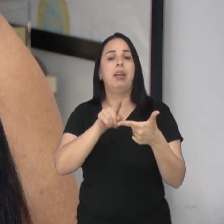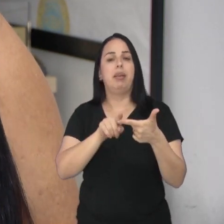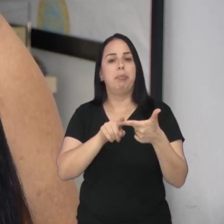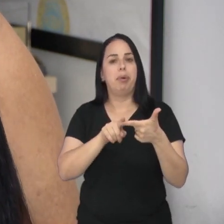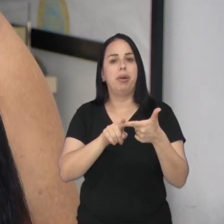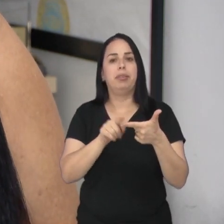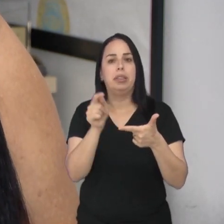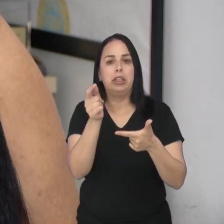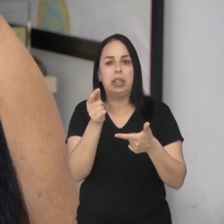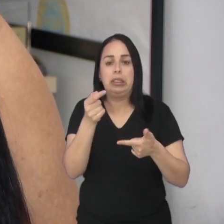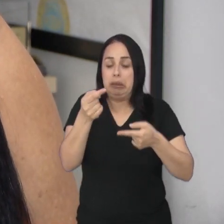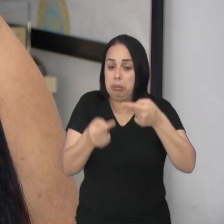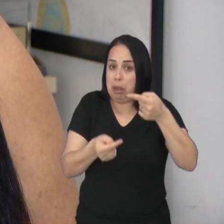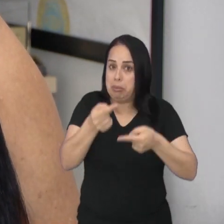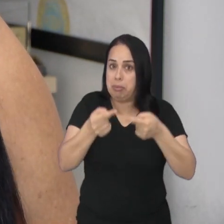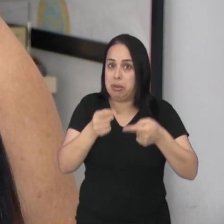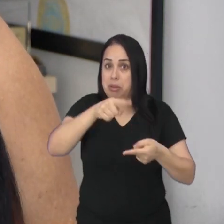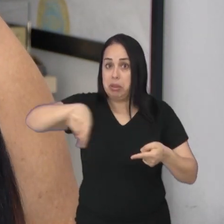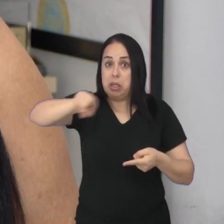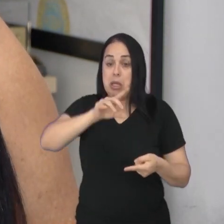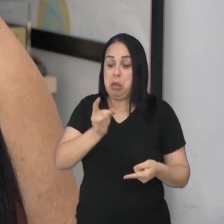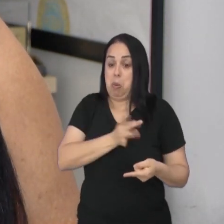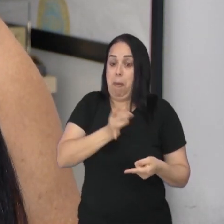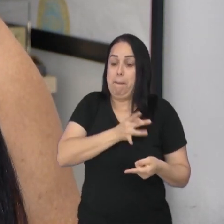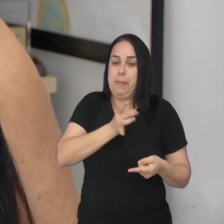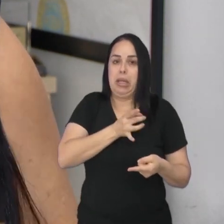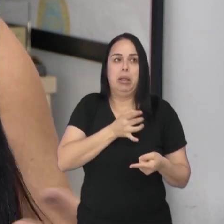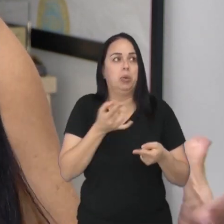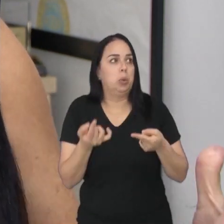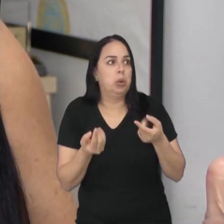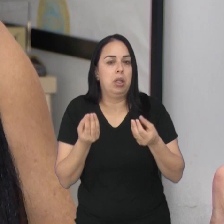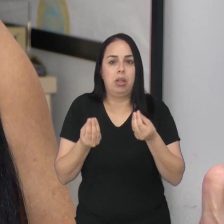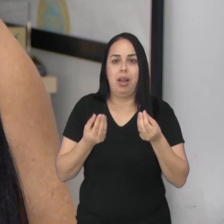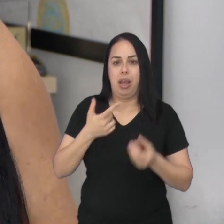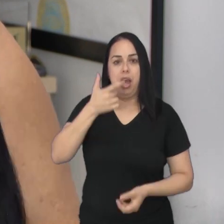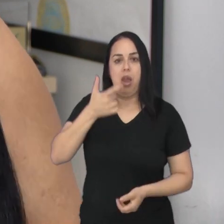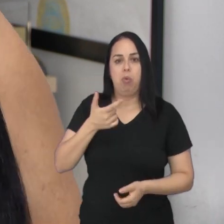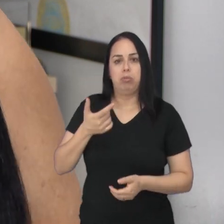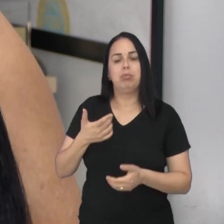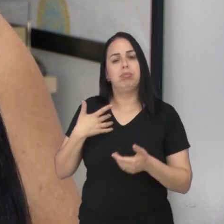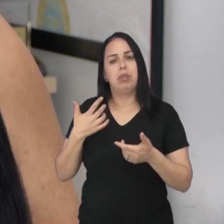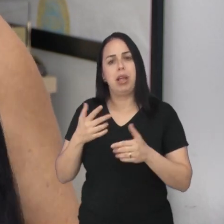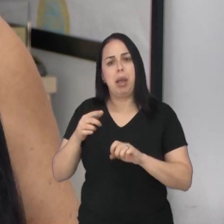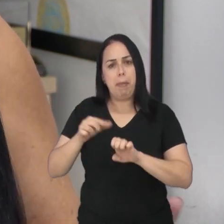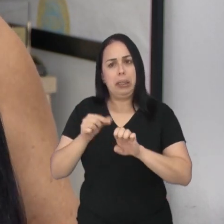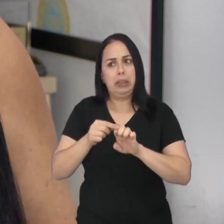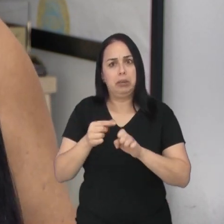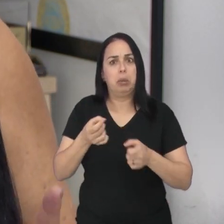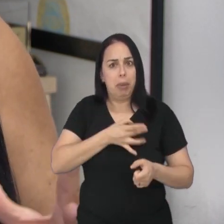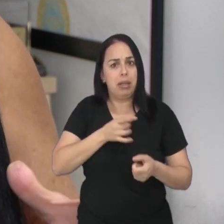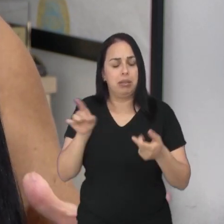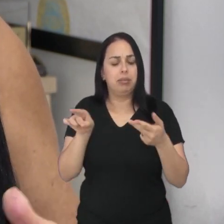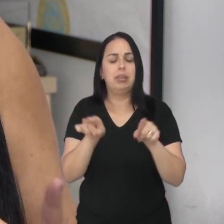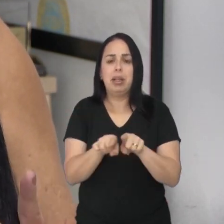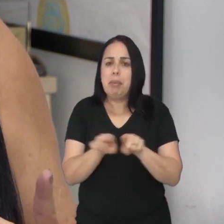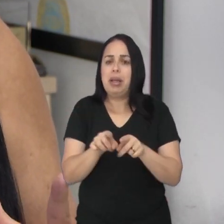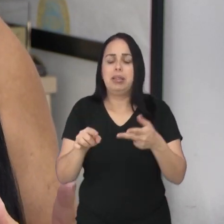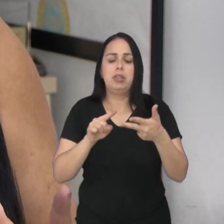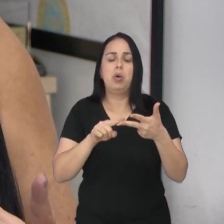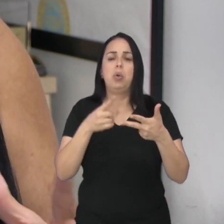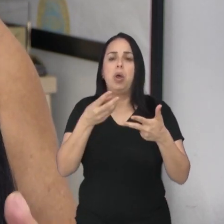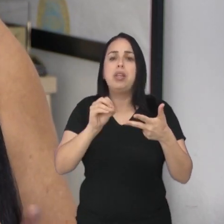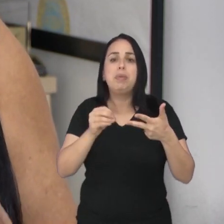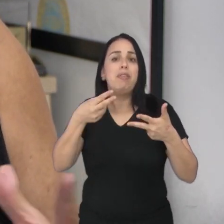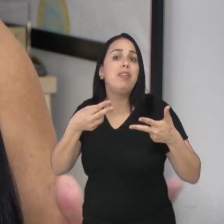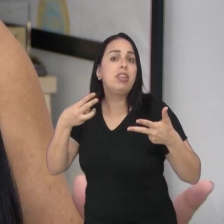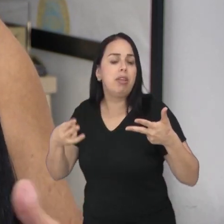depois de uma instabilidade política, que todo mundo estava com muito medo, né? Falando agora como empresário. E aí 2023 veio um ano assim para